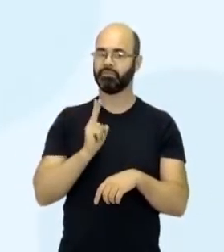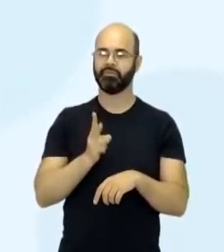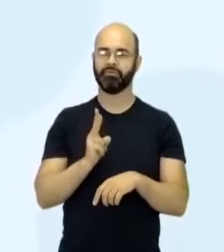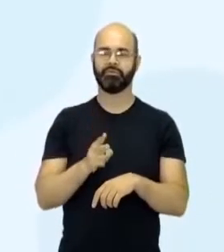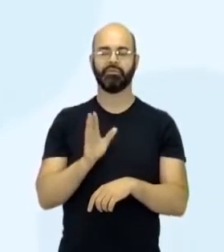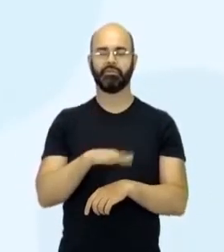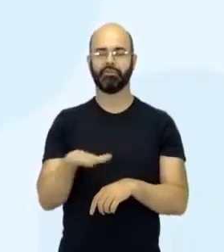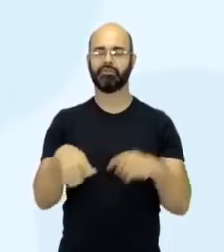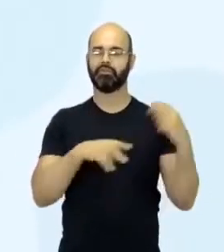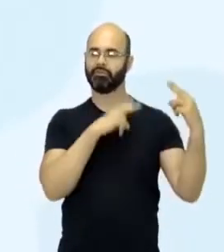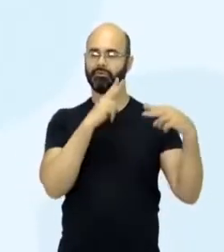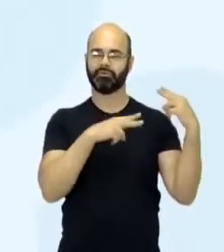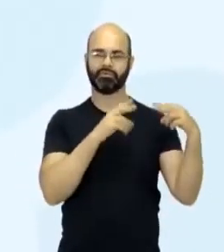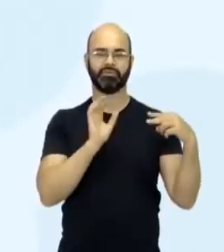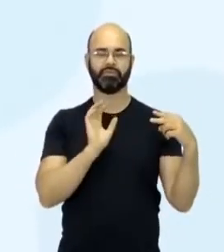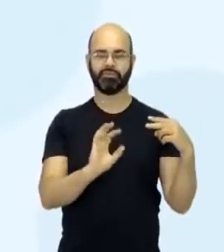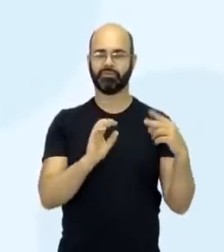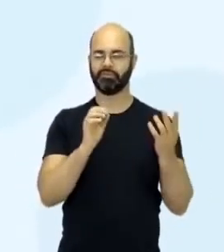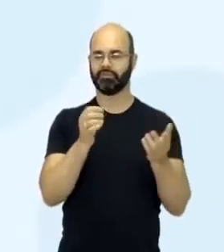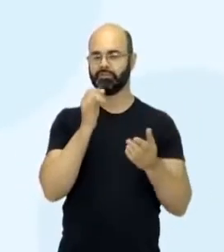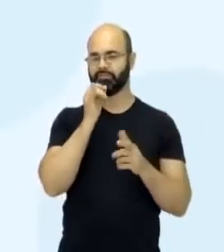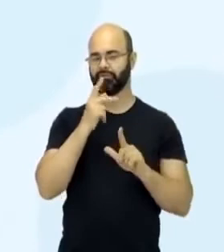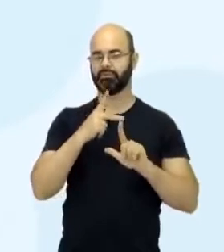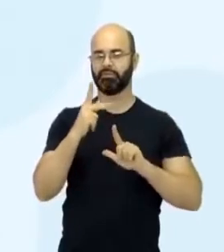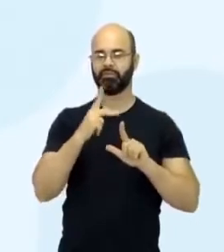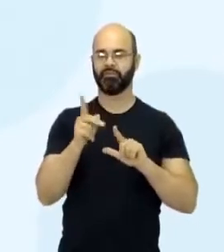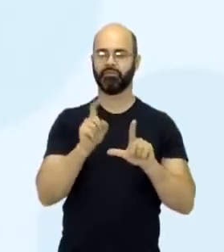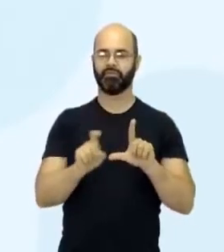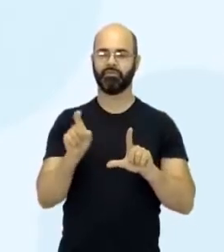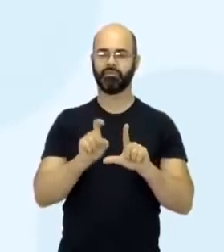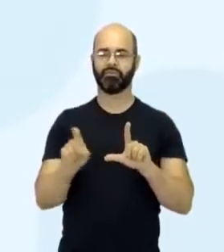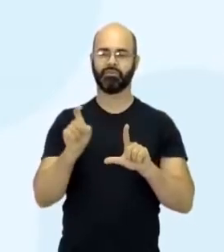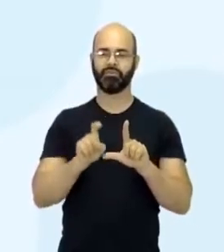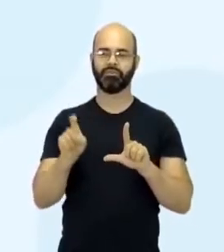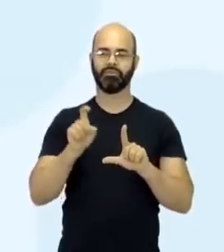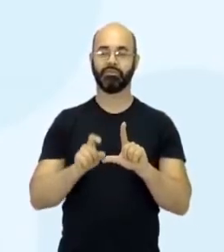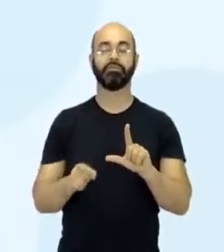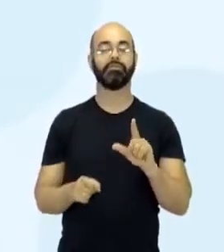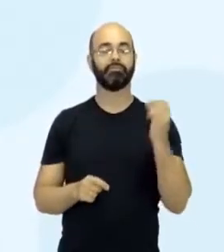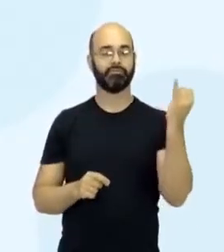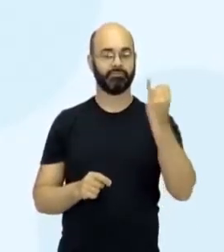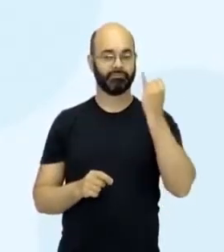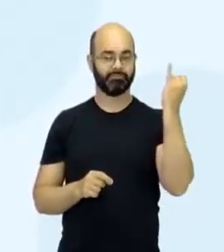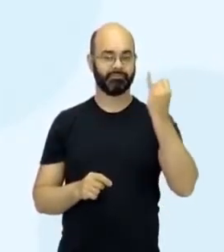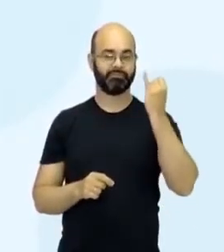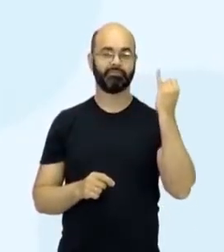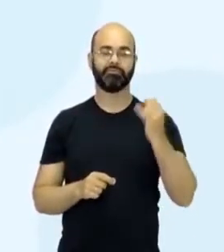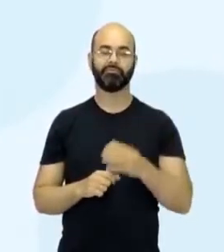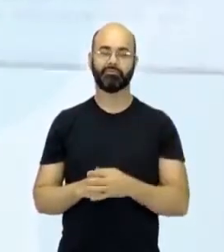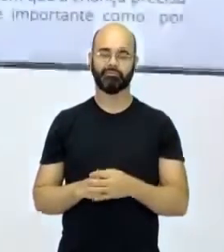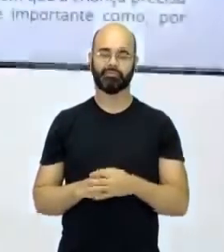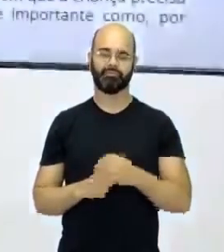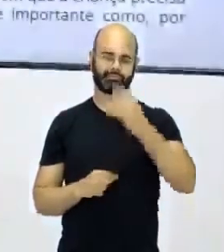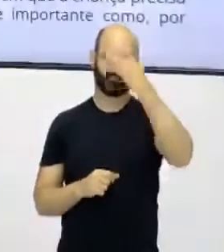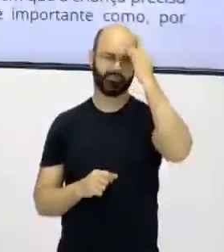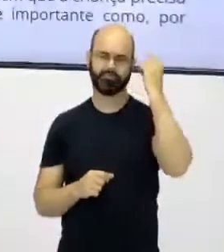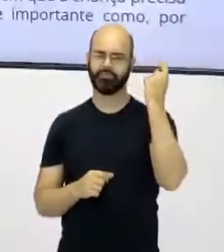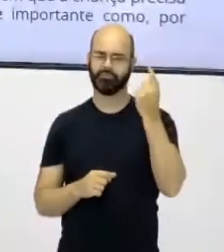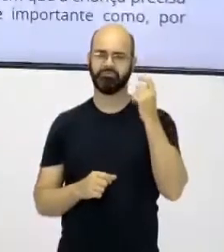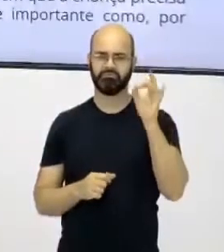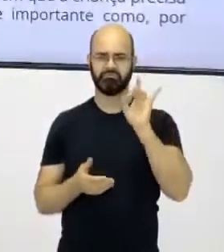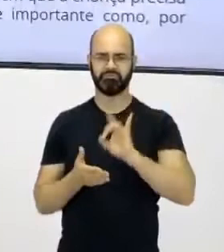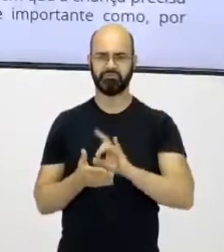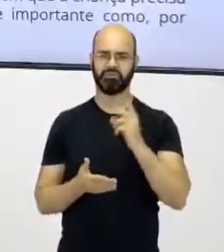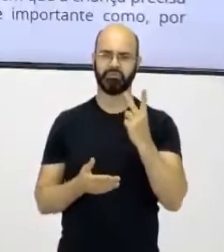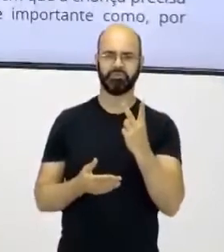muitas crianças e adolescentes nas plataformas digitais. Importante aí também, né? Tem pessoas que sim, realmente conseguem